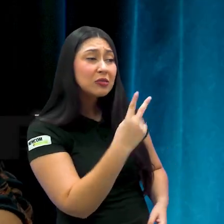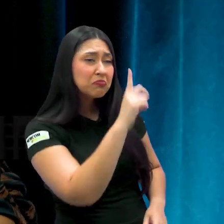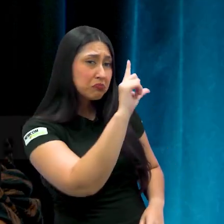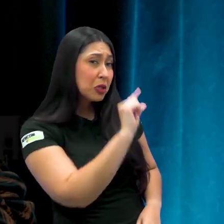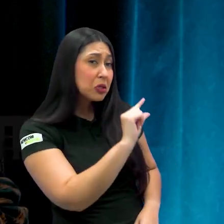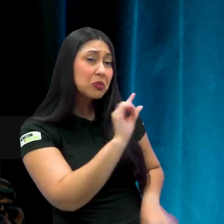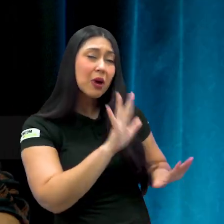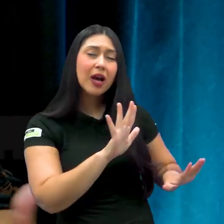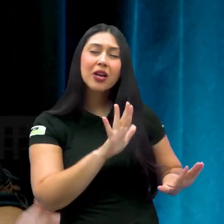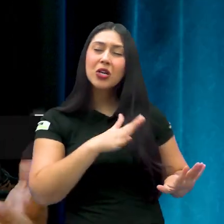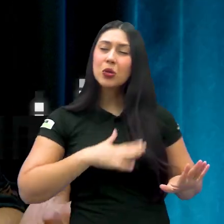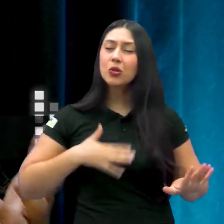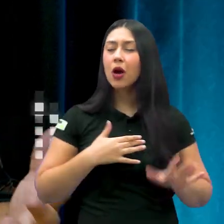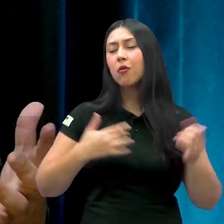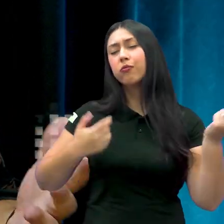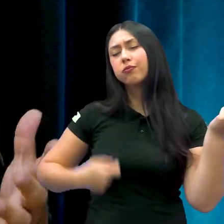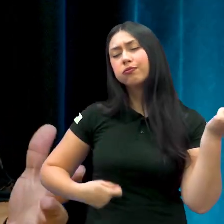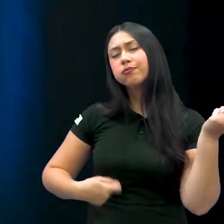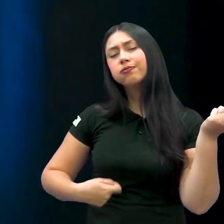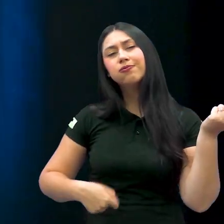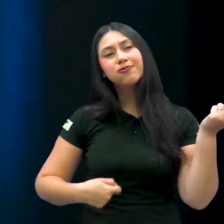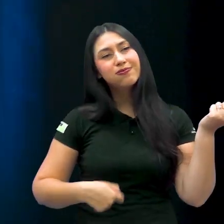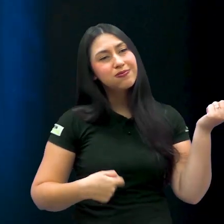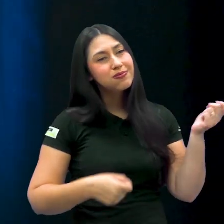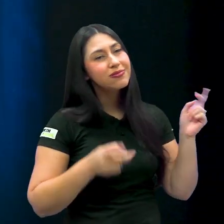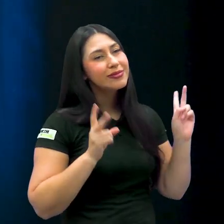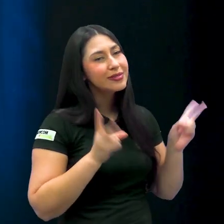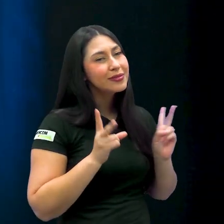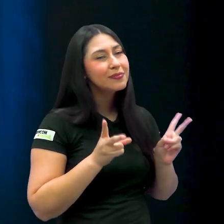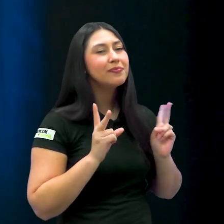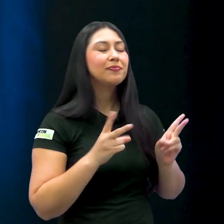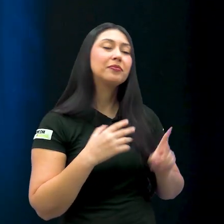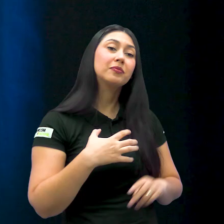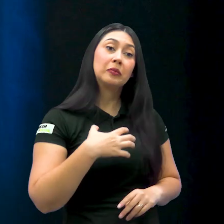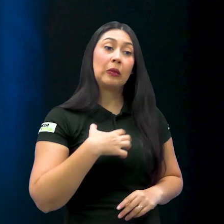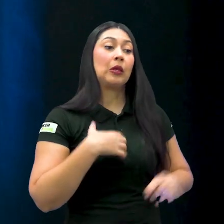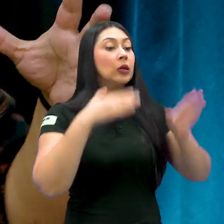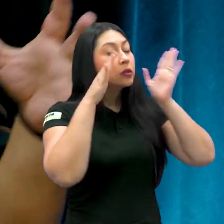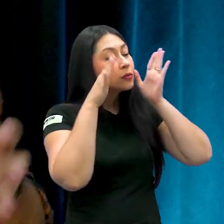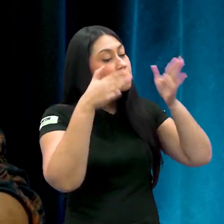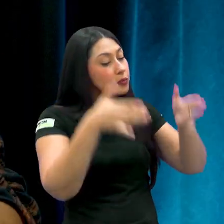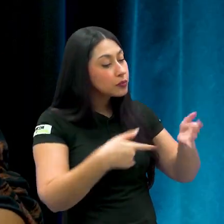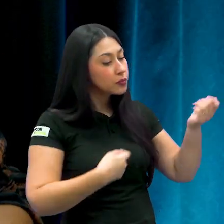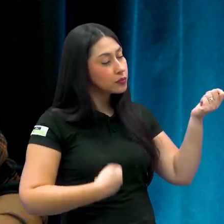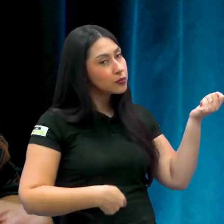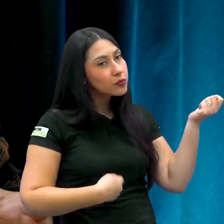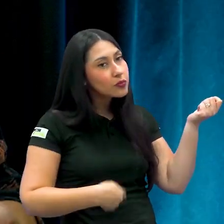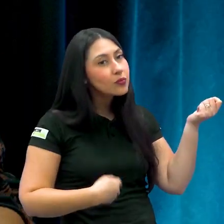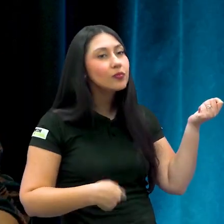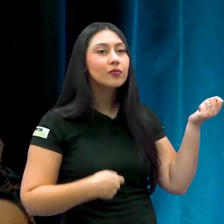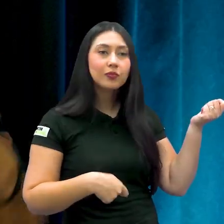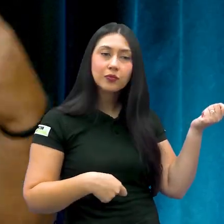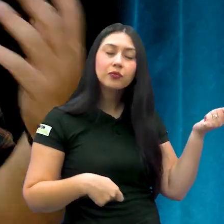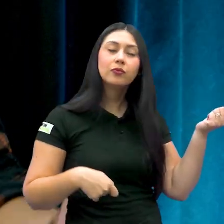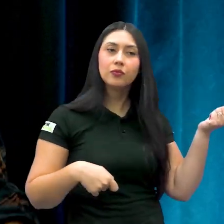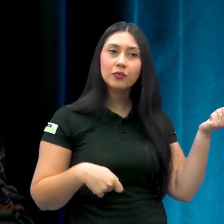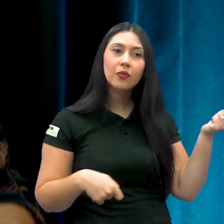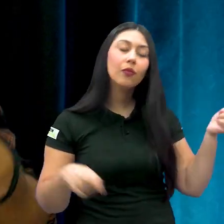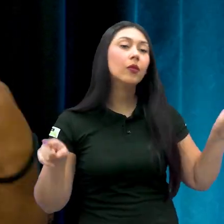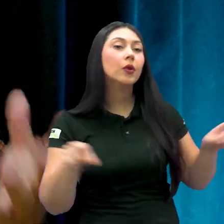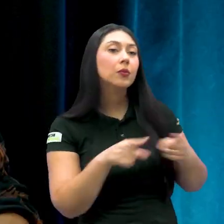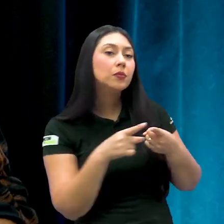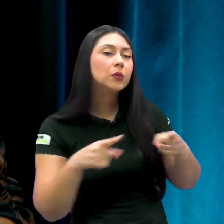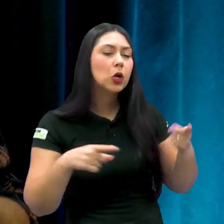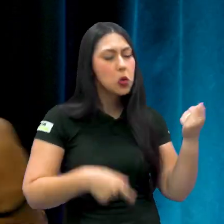a letra e tal. Sempre, todo o meu sentimento, eu sempre tentei canalizar ele nas guitarras, em